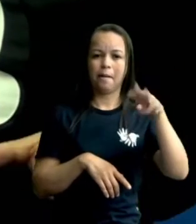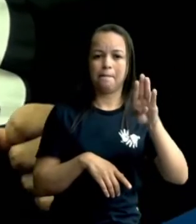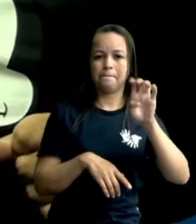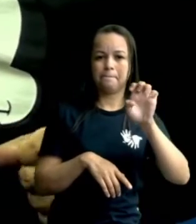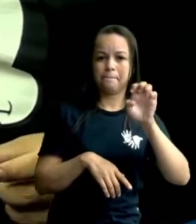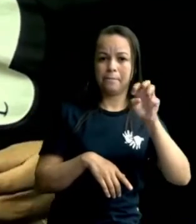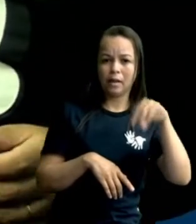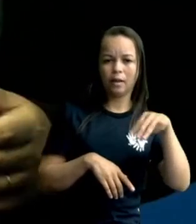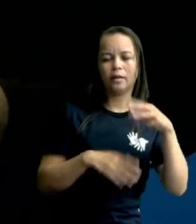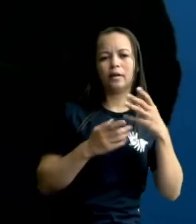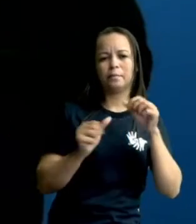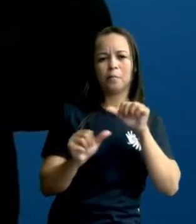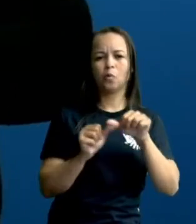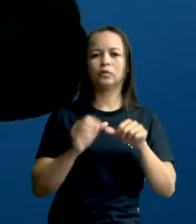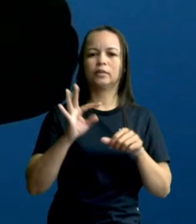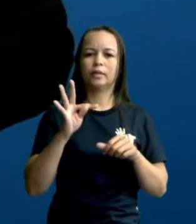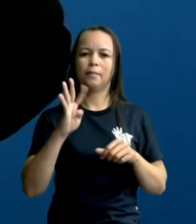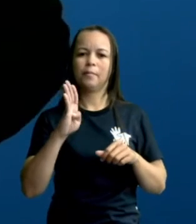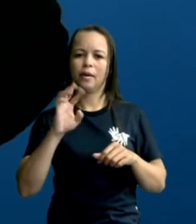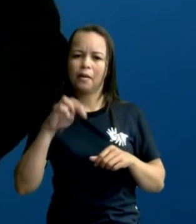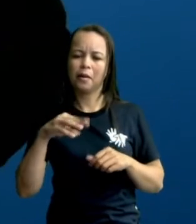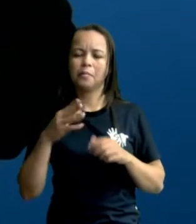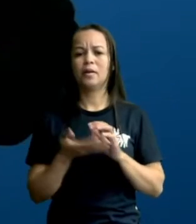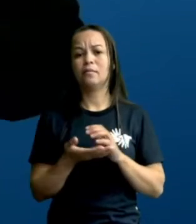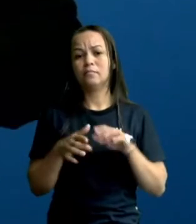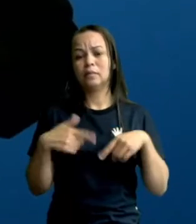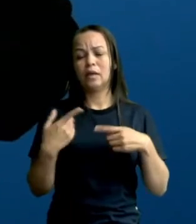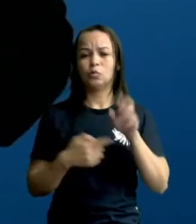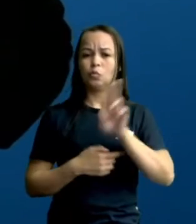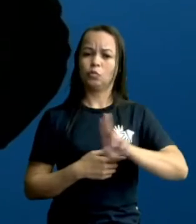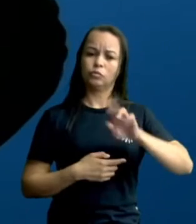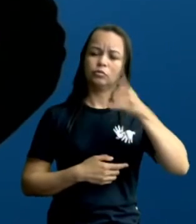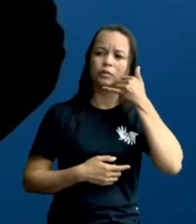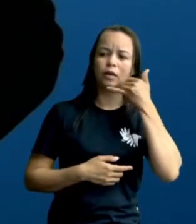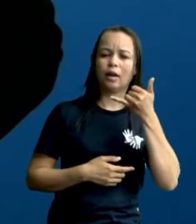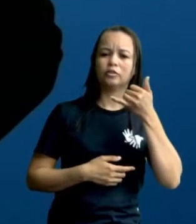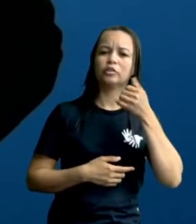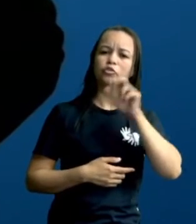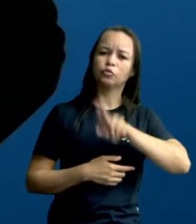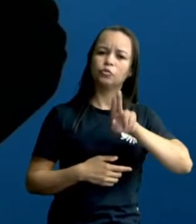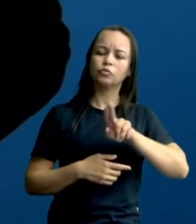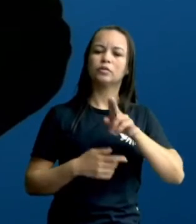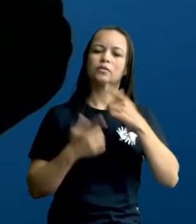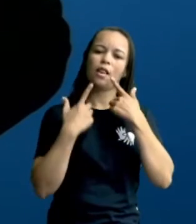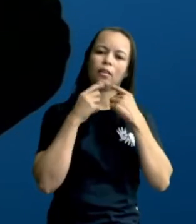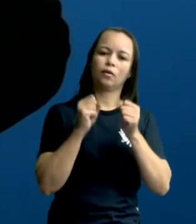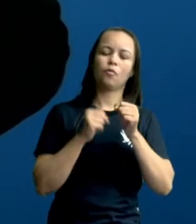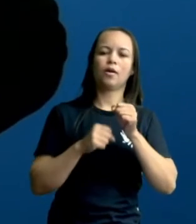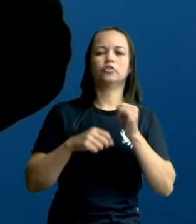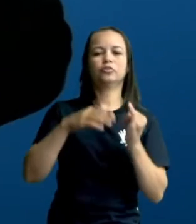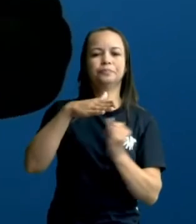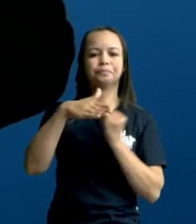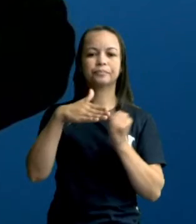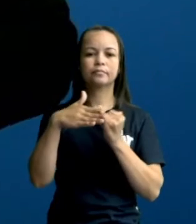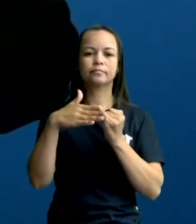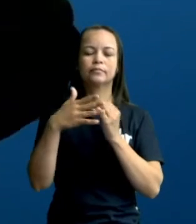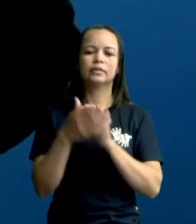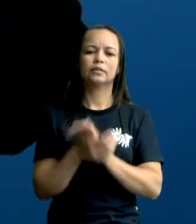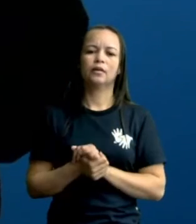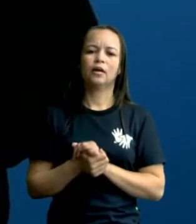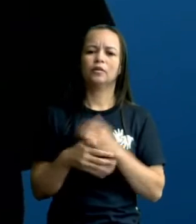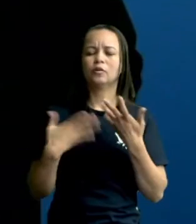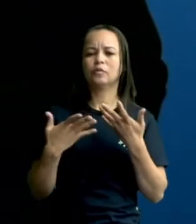tornar mais rápido, até no celular mesmo, a gente utilizar essa linguagem informal. Por causa devido para você